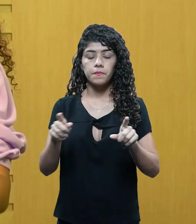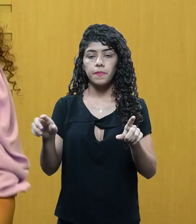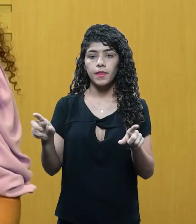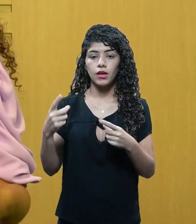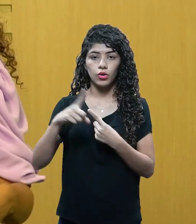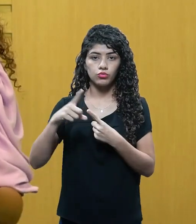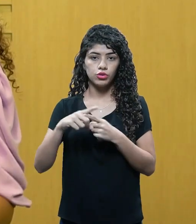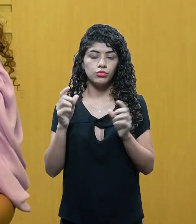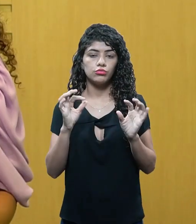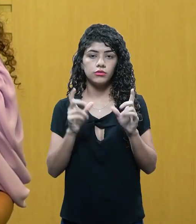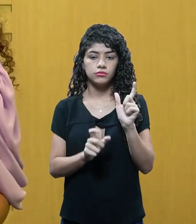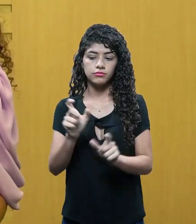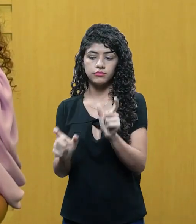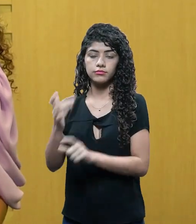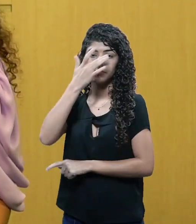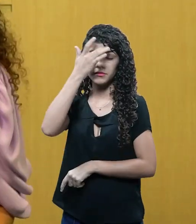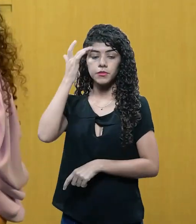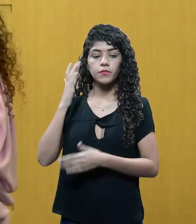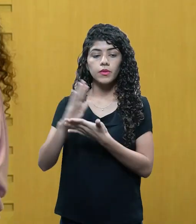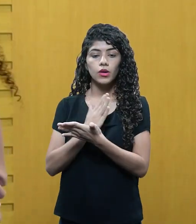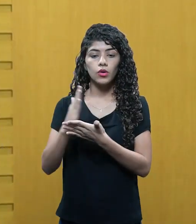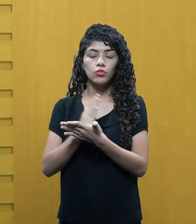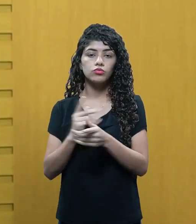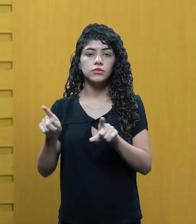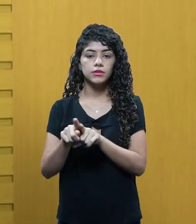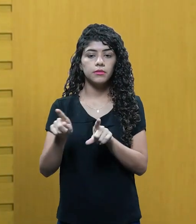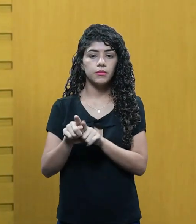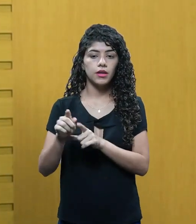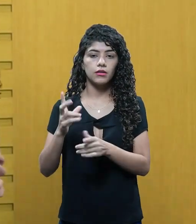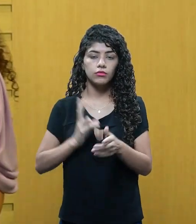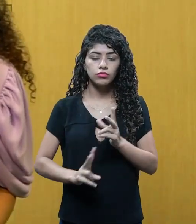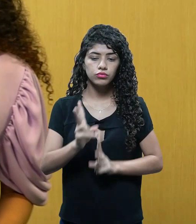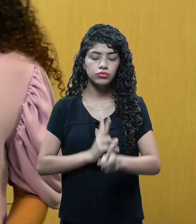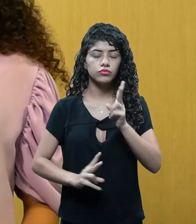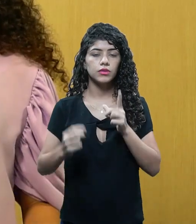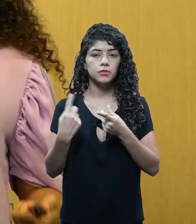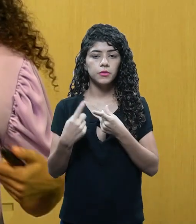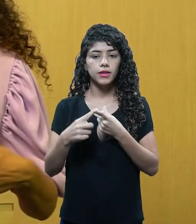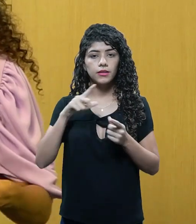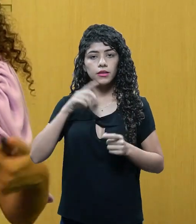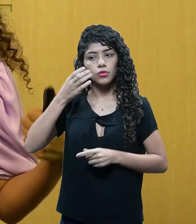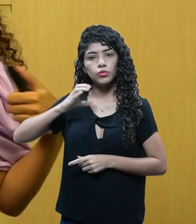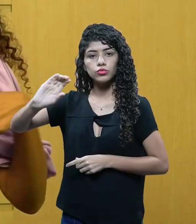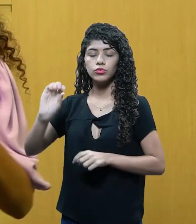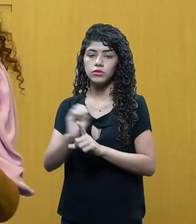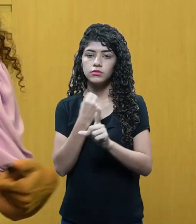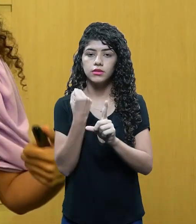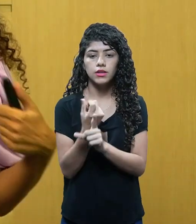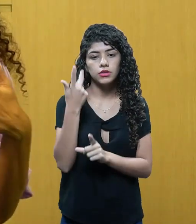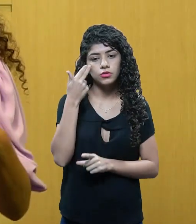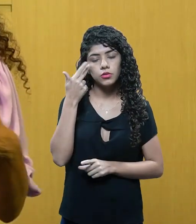o estilo de escrita dessa pessoa. Alguns elementos vão ficando frequentes porque está muito ali na cultura,